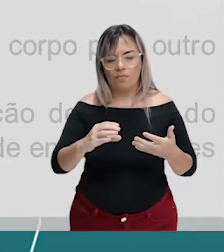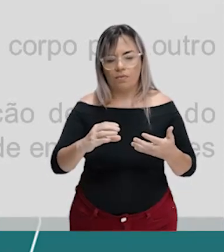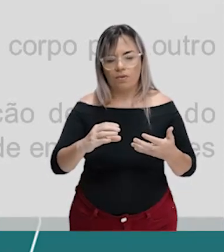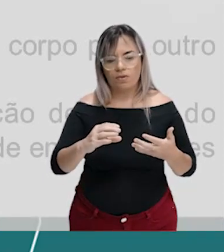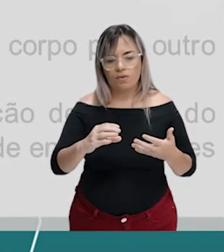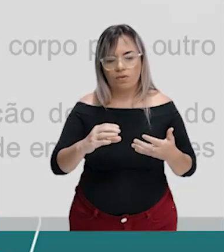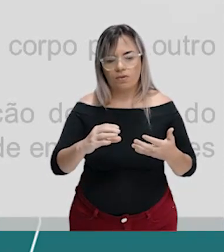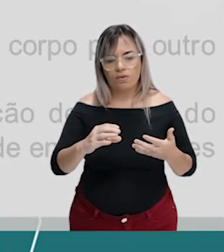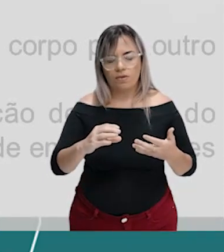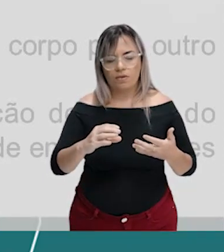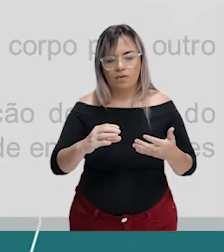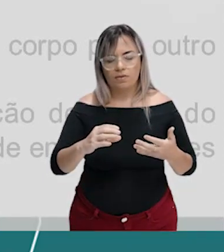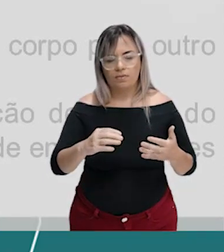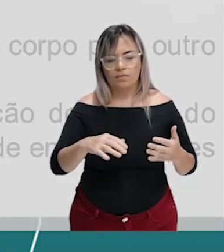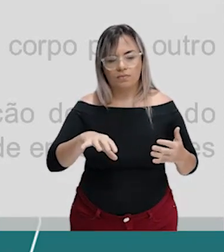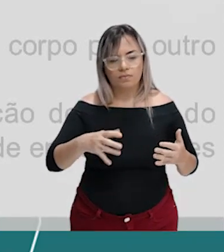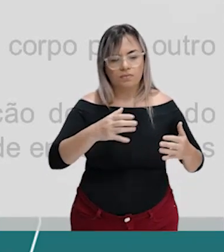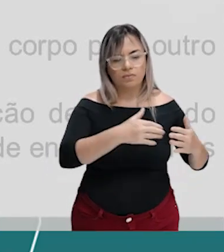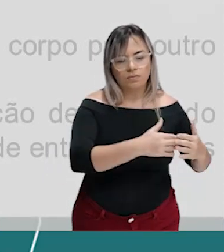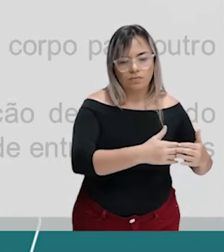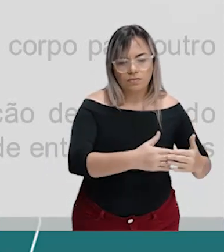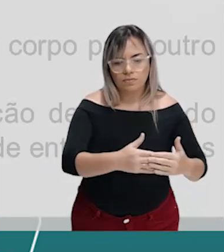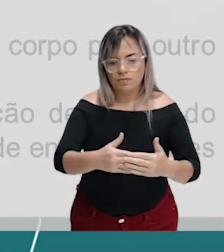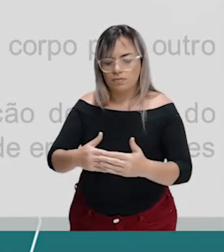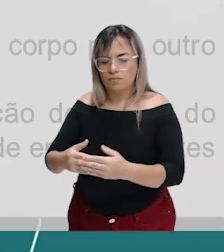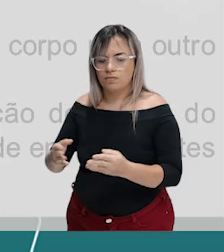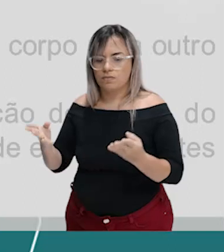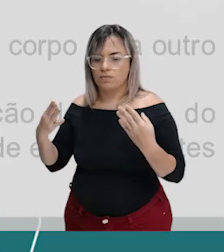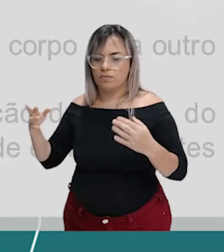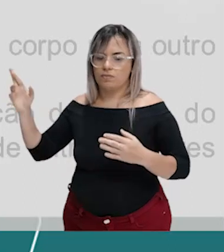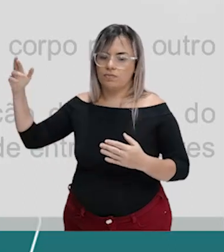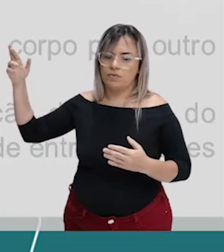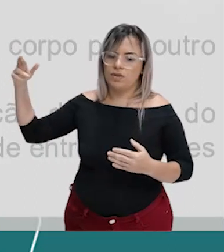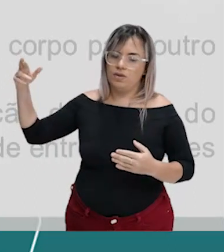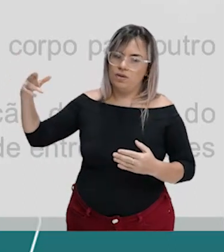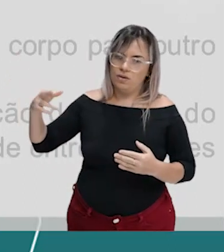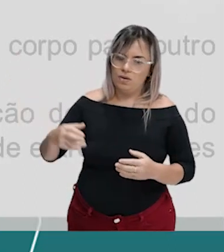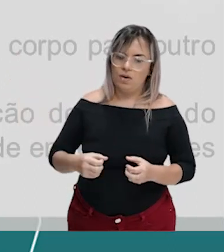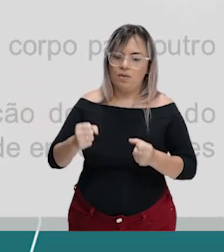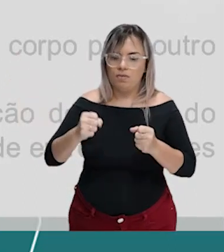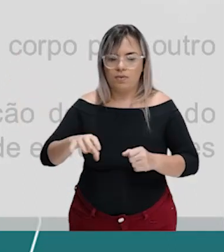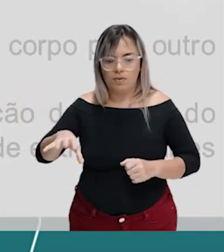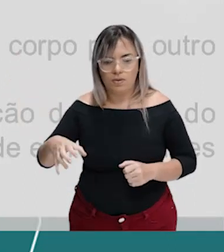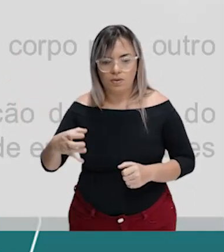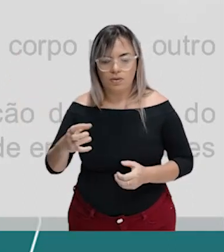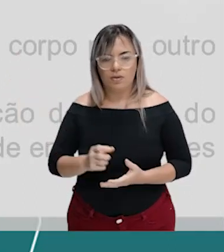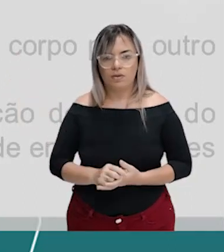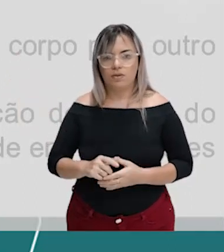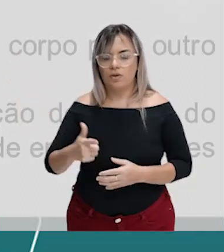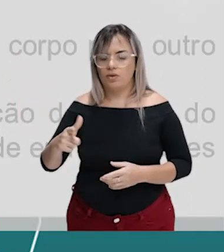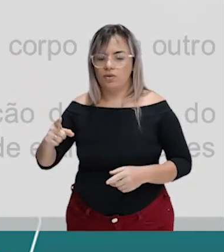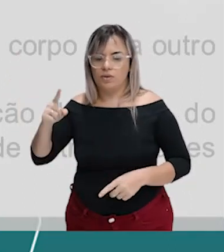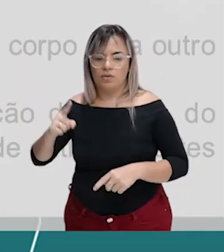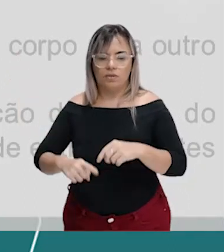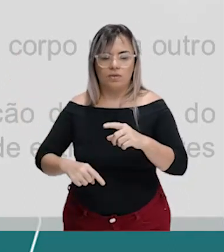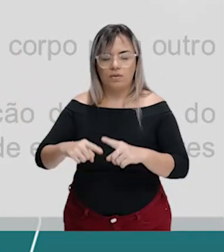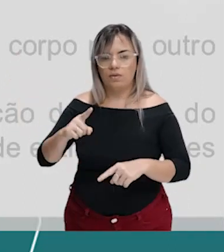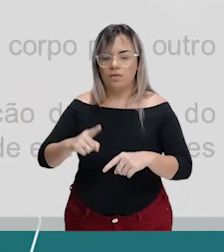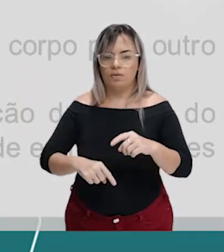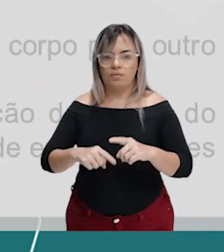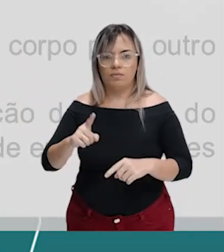propagação de calor por irradiação pode ocorrer sem a existência do meio material? Sim.